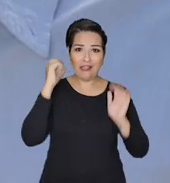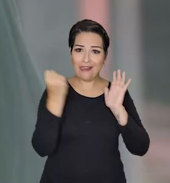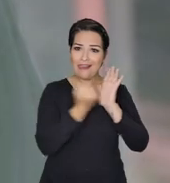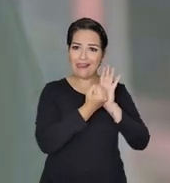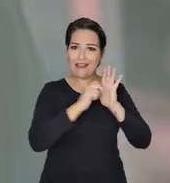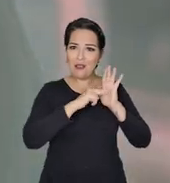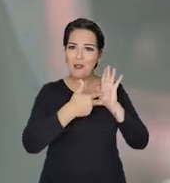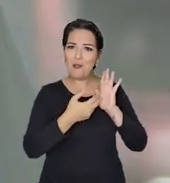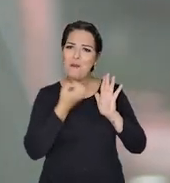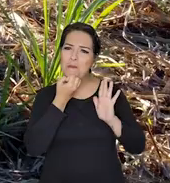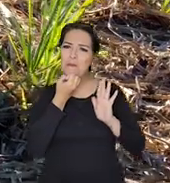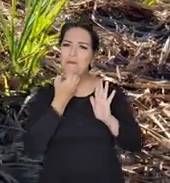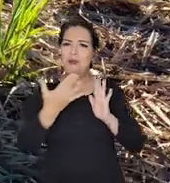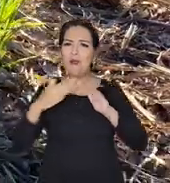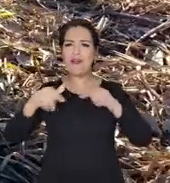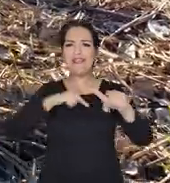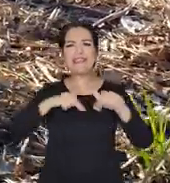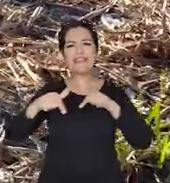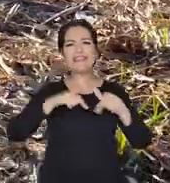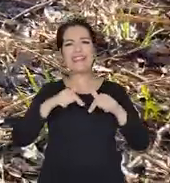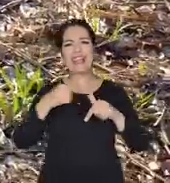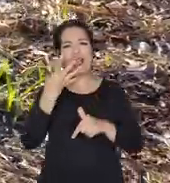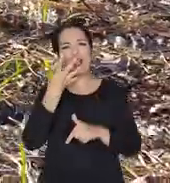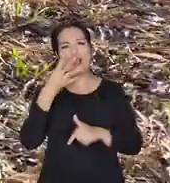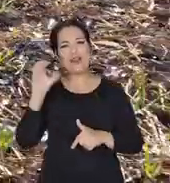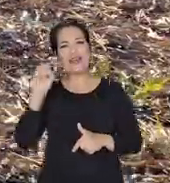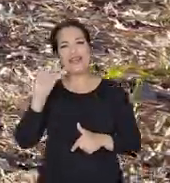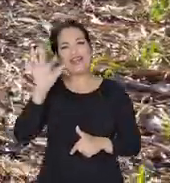do trabalhador. 40 é